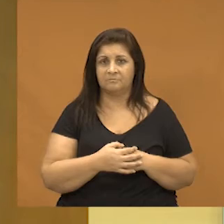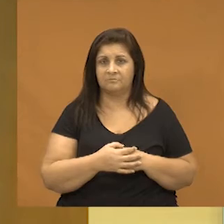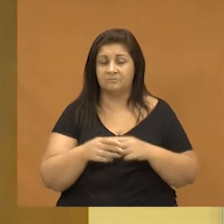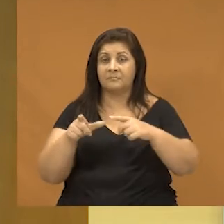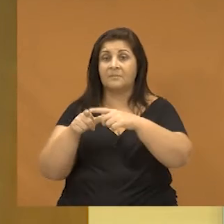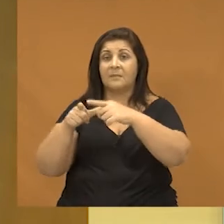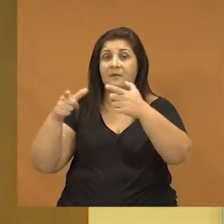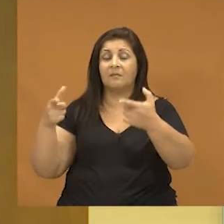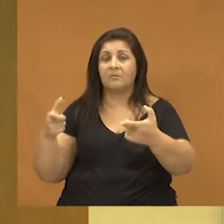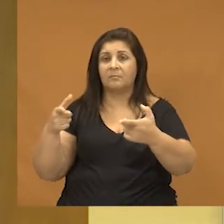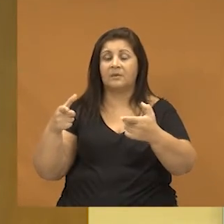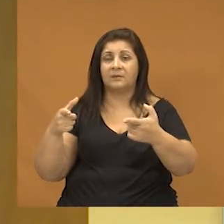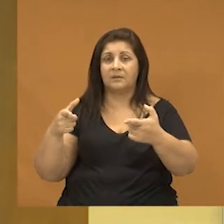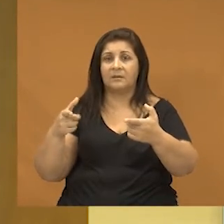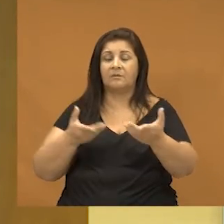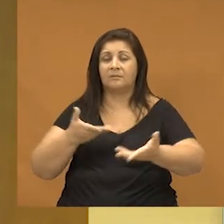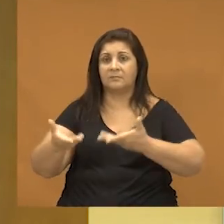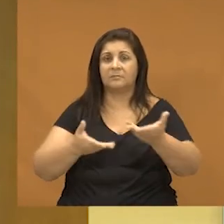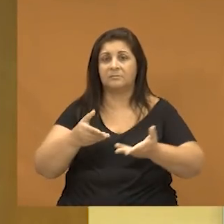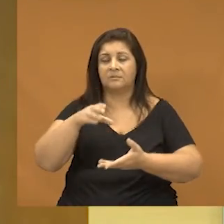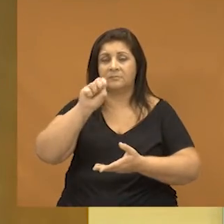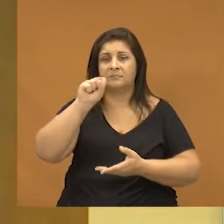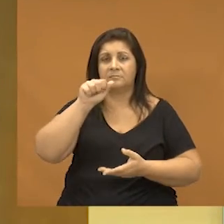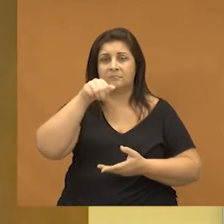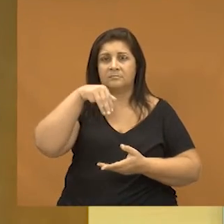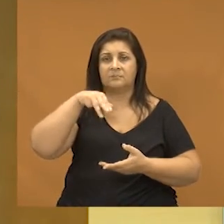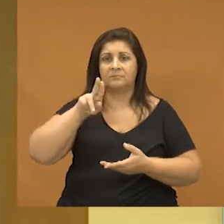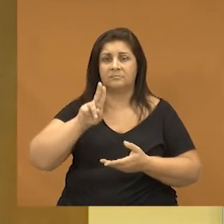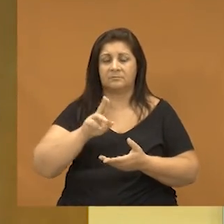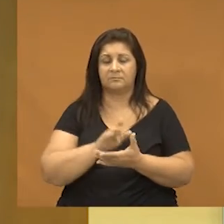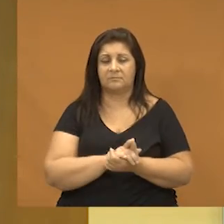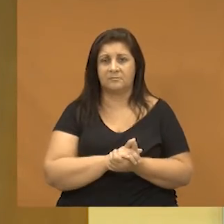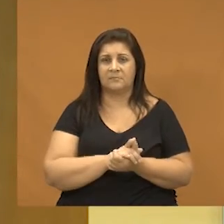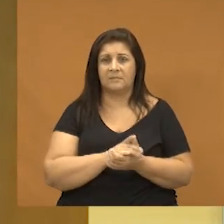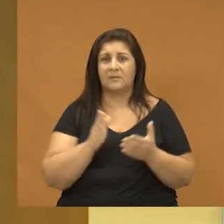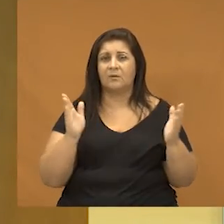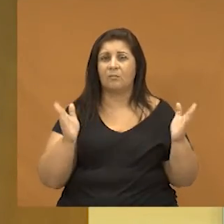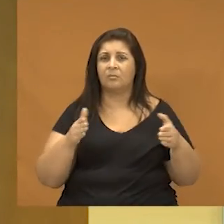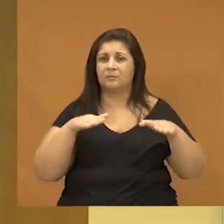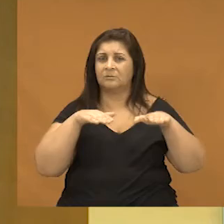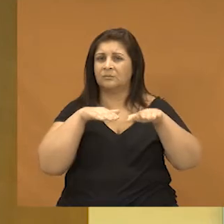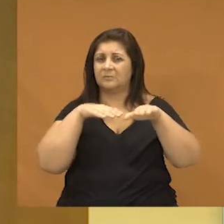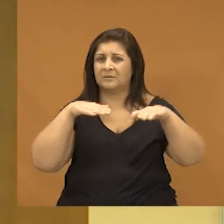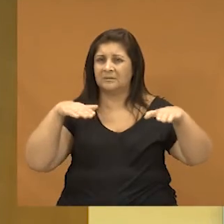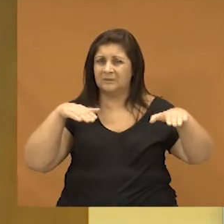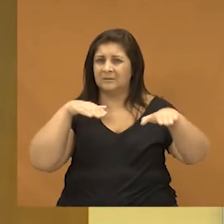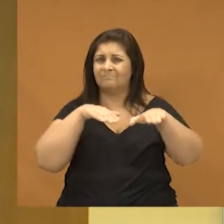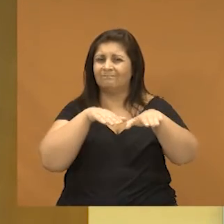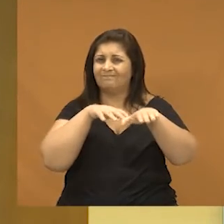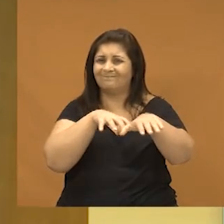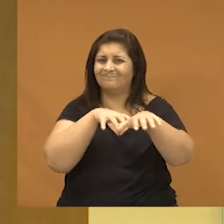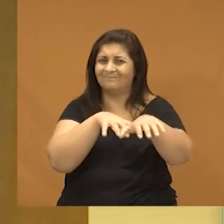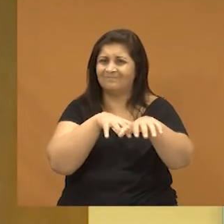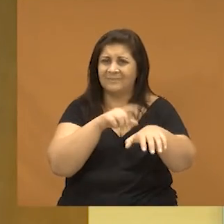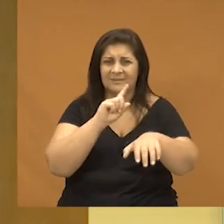ampliar o atendimento do SAMU. E a gente vê que nós temos um trânsito que hoje ainda não coopera muito com a rapidez,